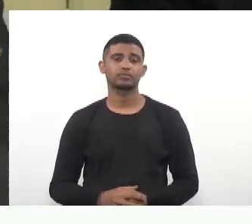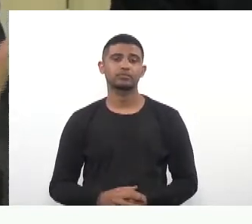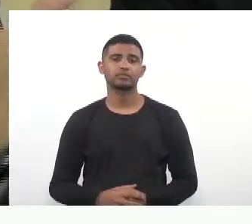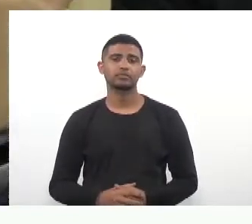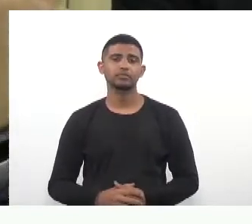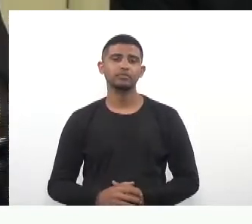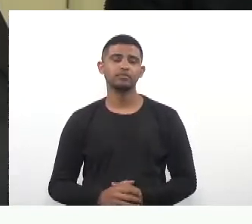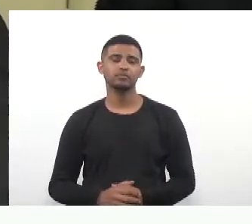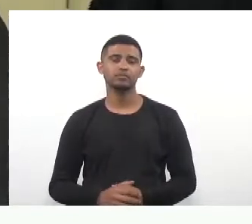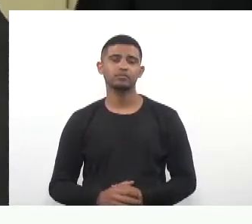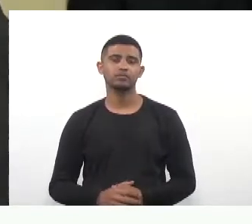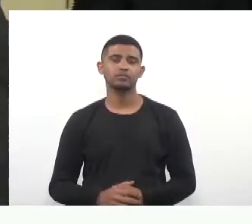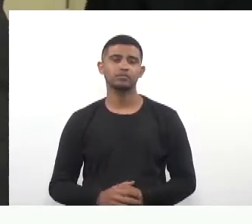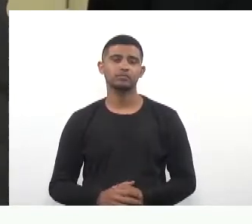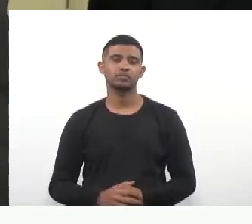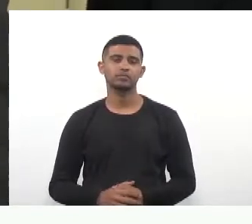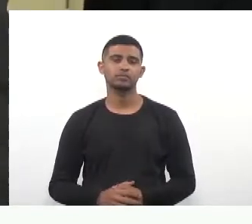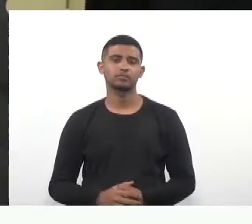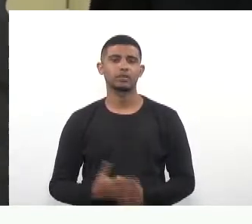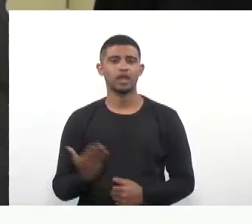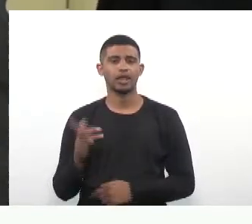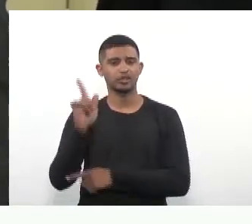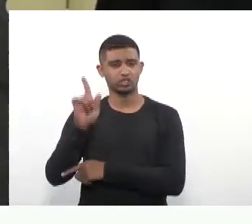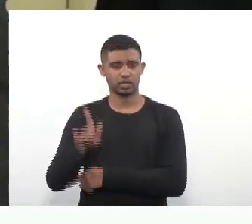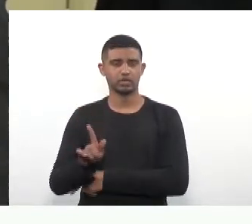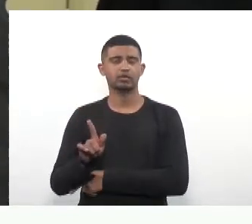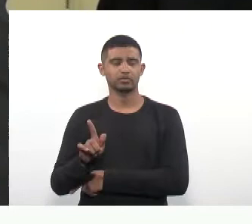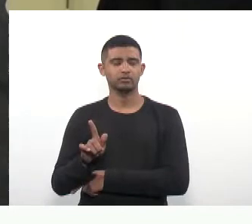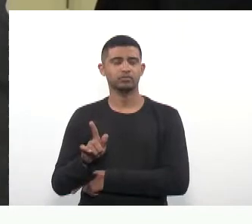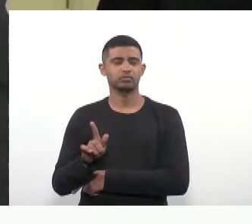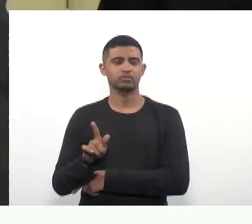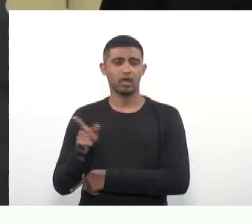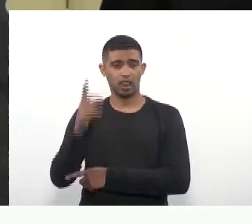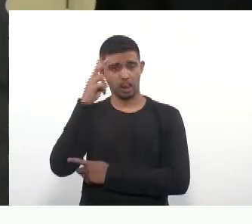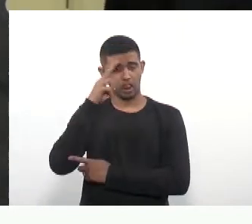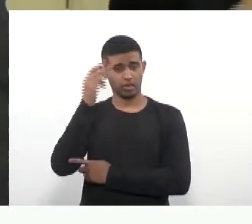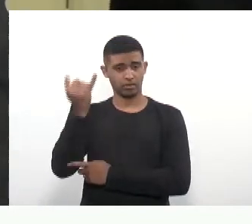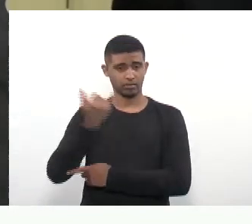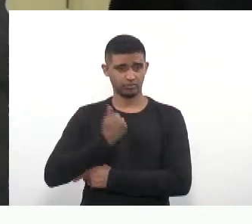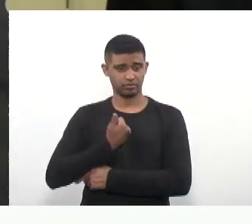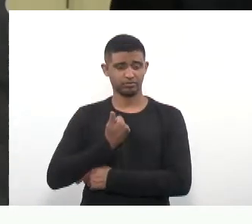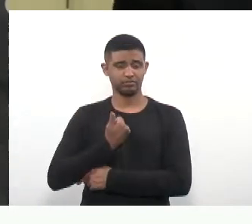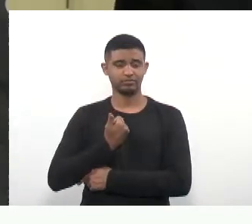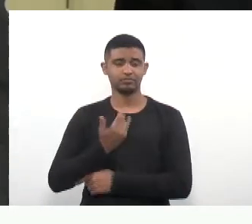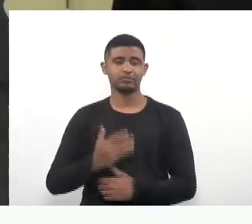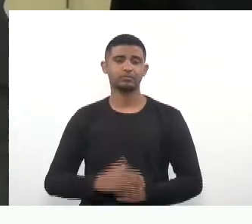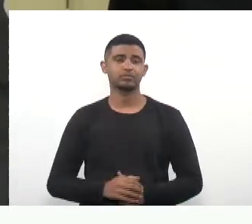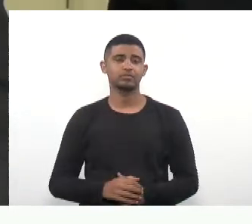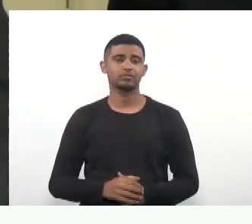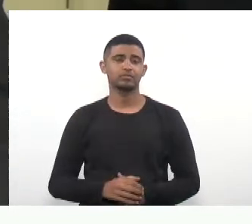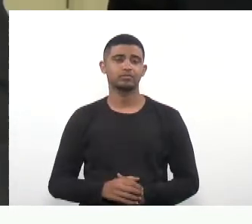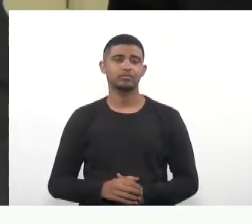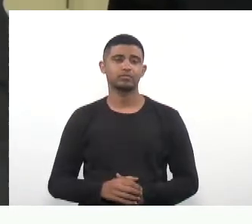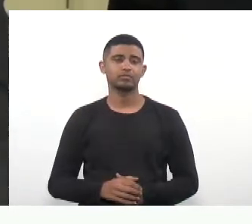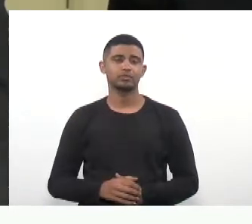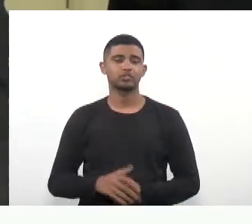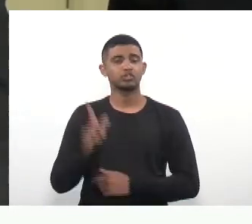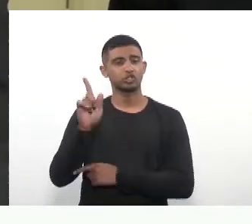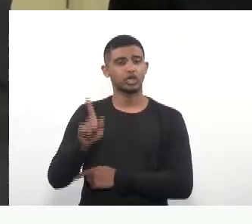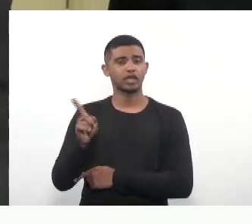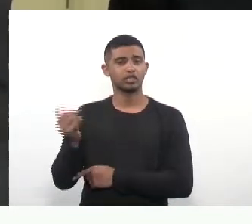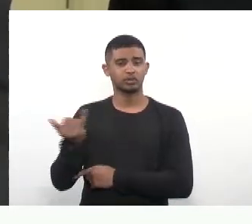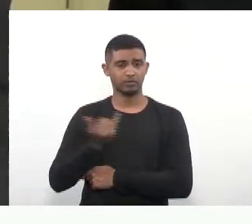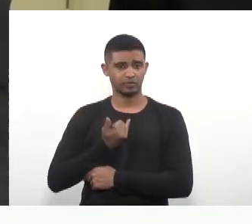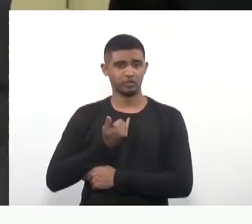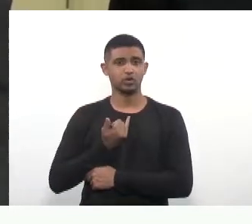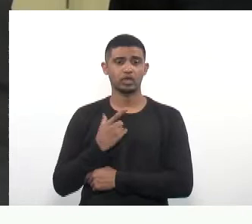do nosso gerente, está me lembrando, Saúde. Isso. Ele está me relembrando que isso foi até um próprio